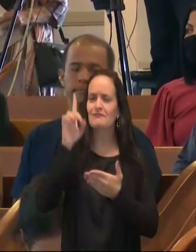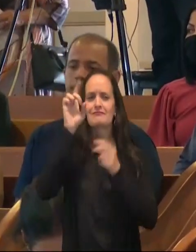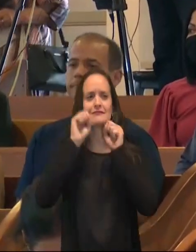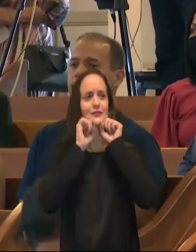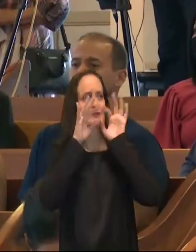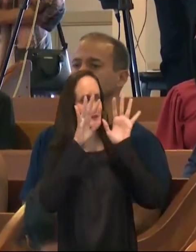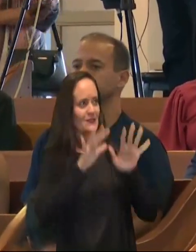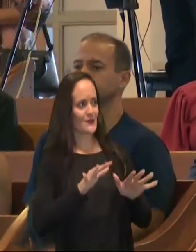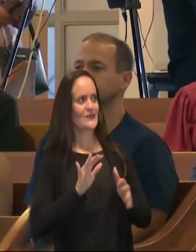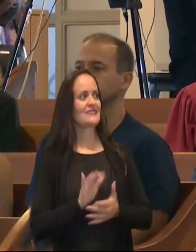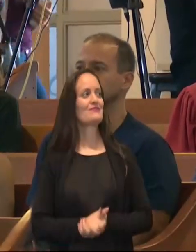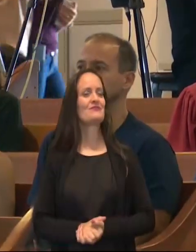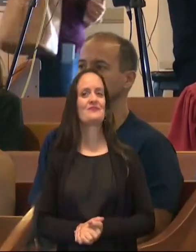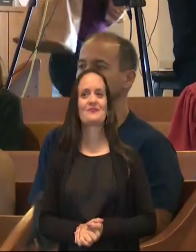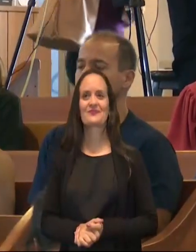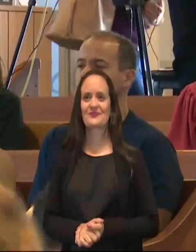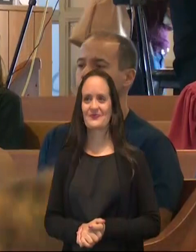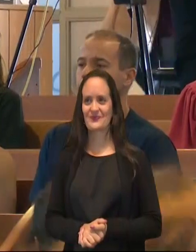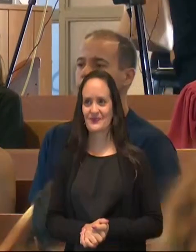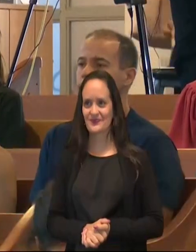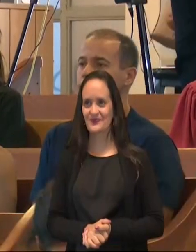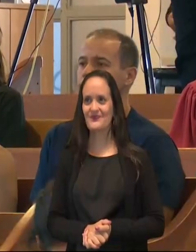abençoe.